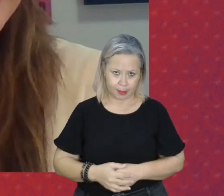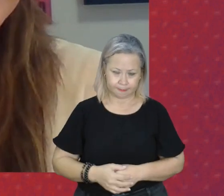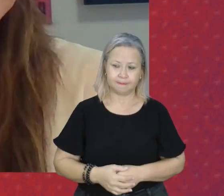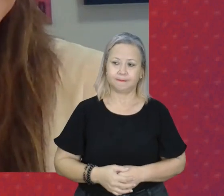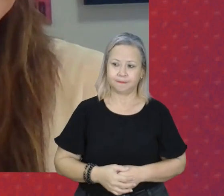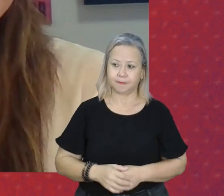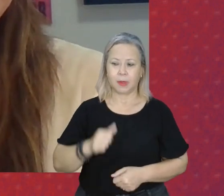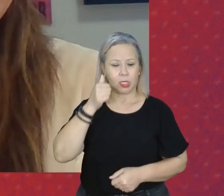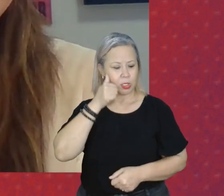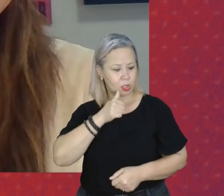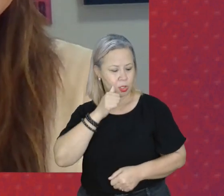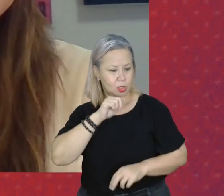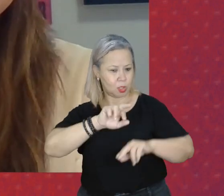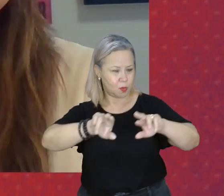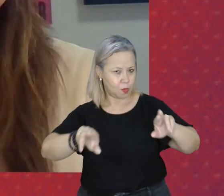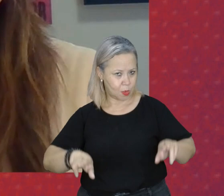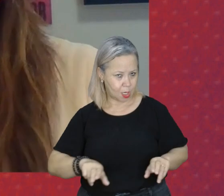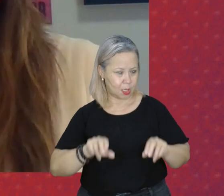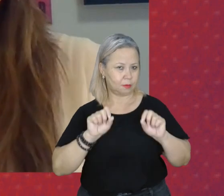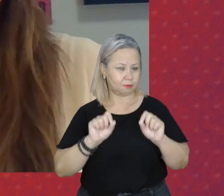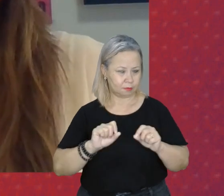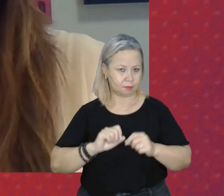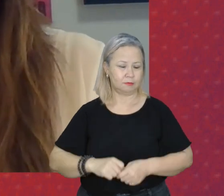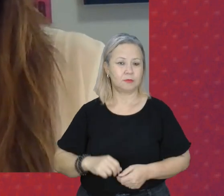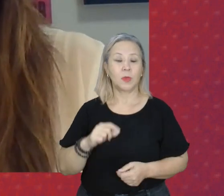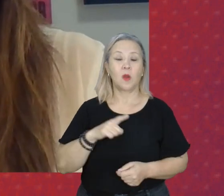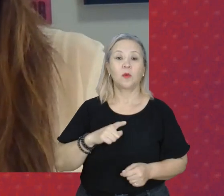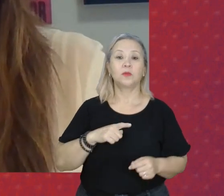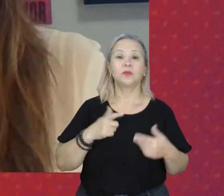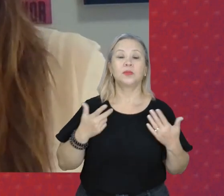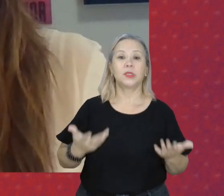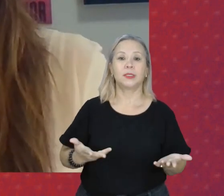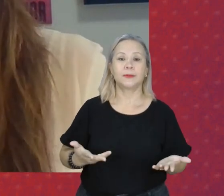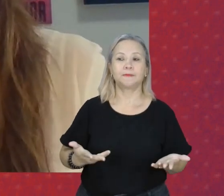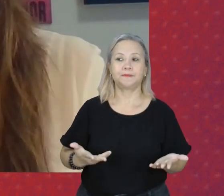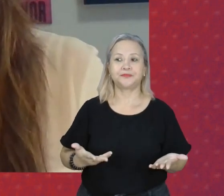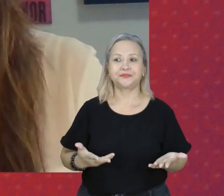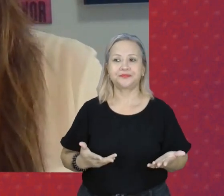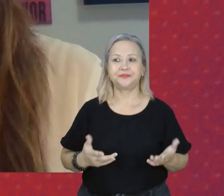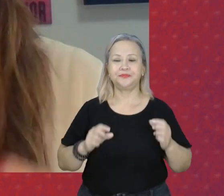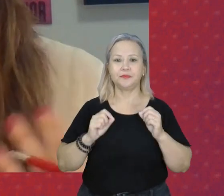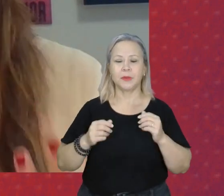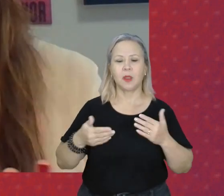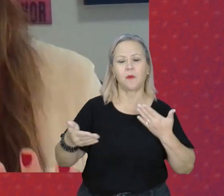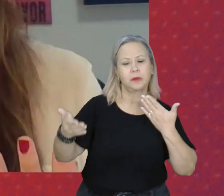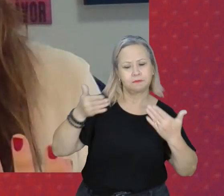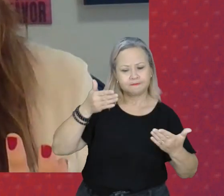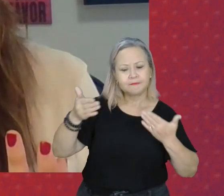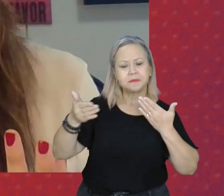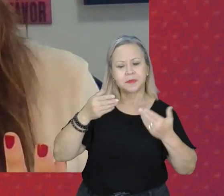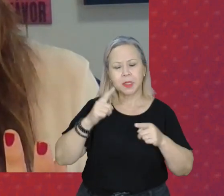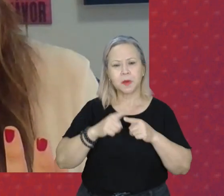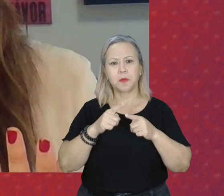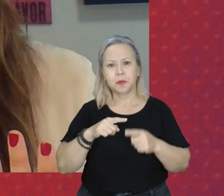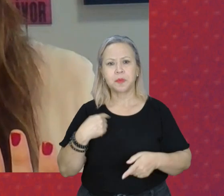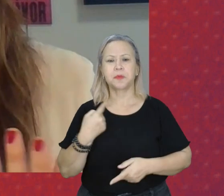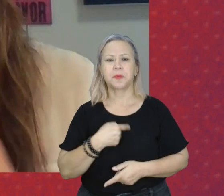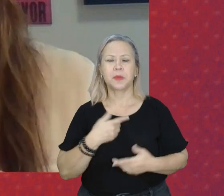de mulheres, compostas por mulheres. Então, existe aqui, faço aqui essa análise do porquê que o